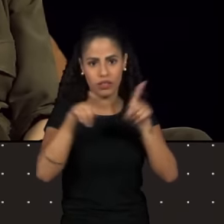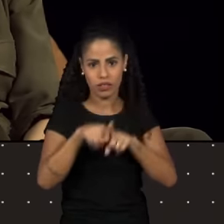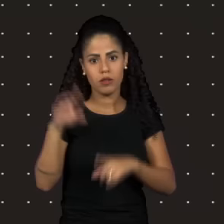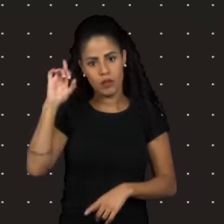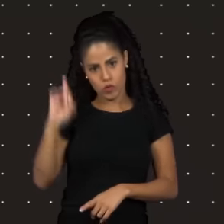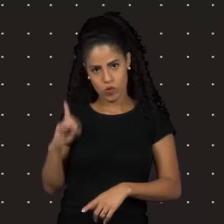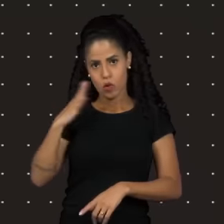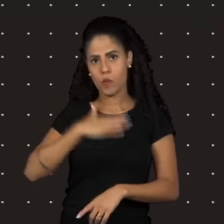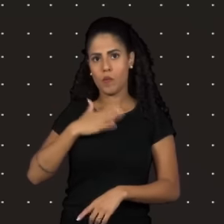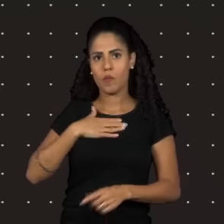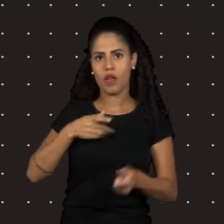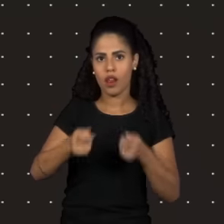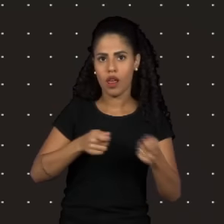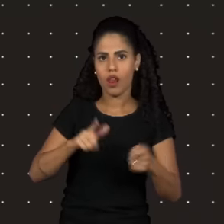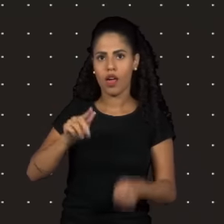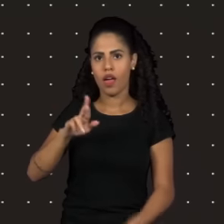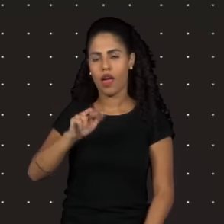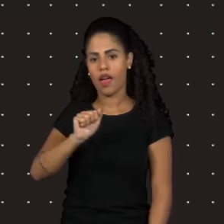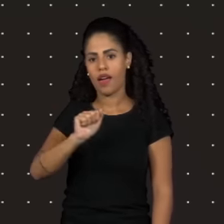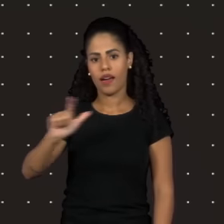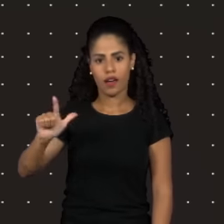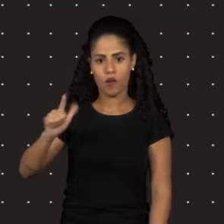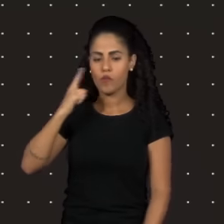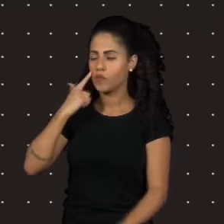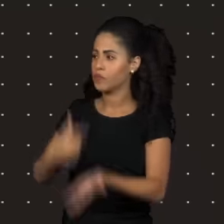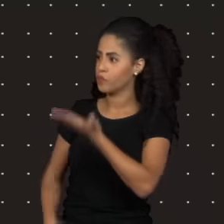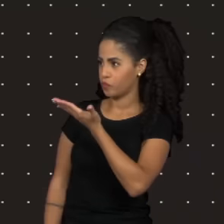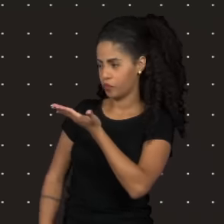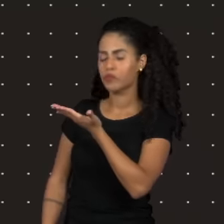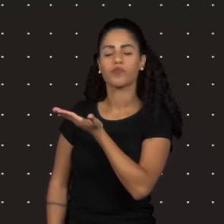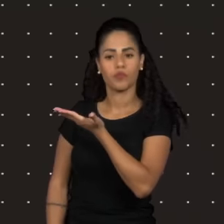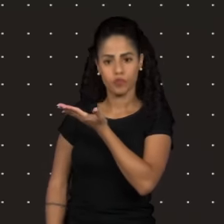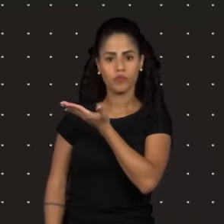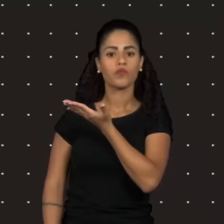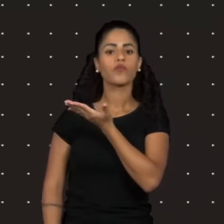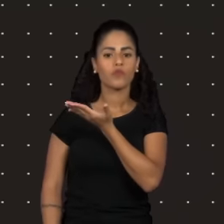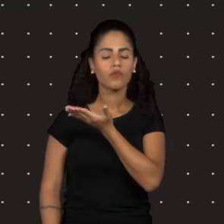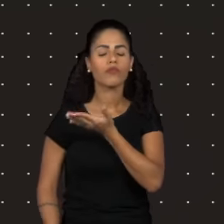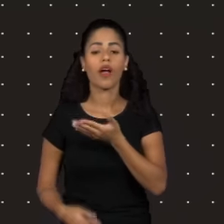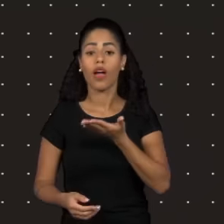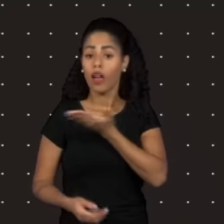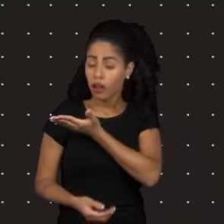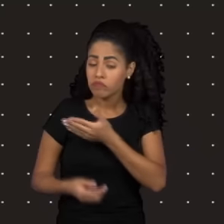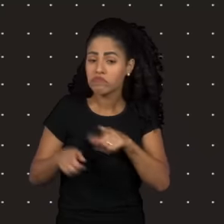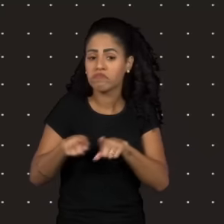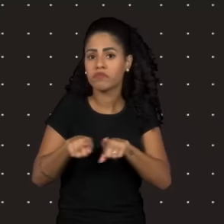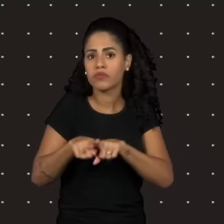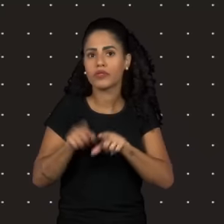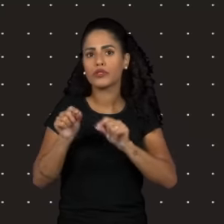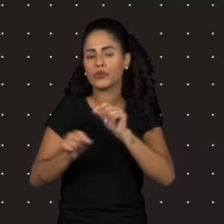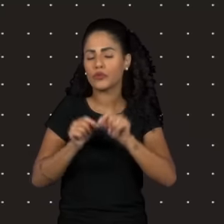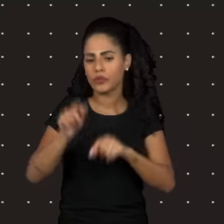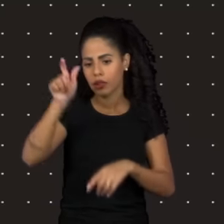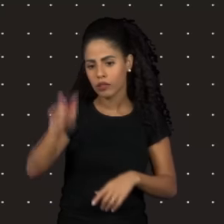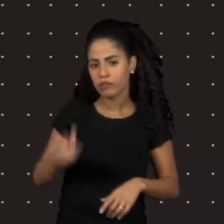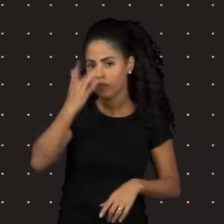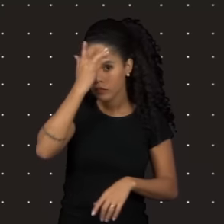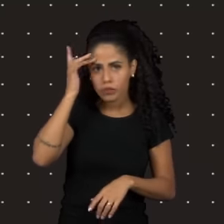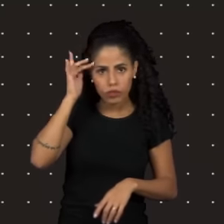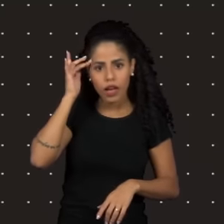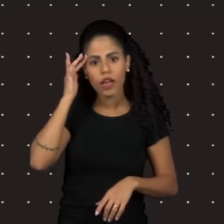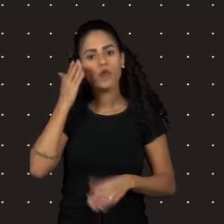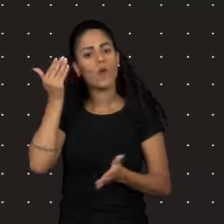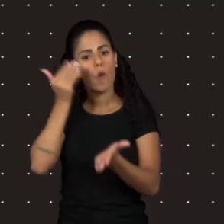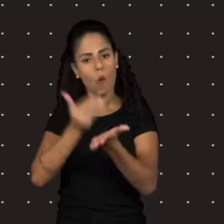por mim, numa peça do Haroldo de Campos, O Graal, ela já entrou com o pé